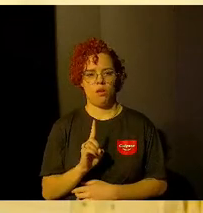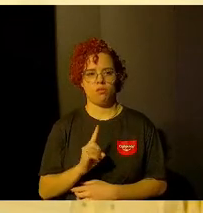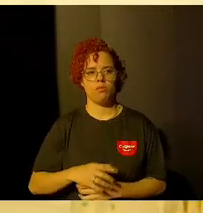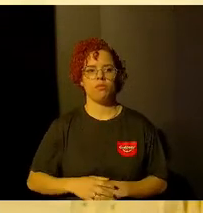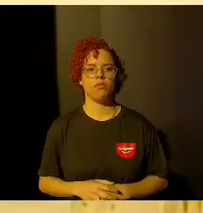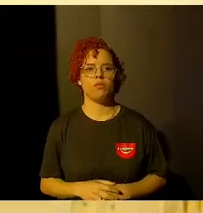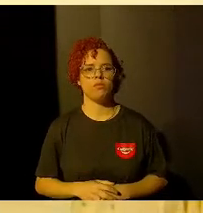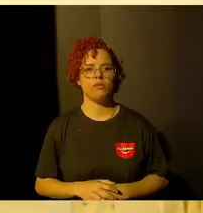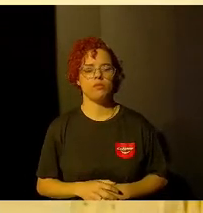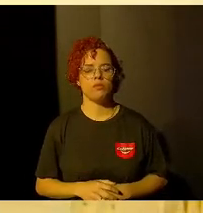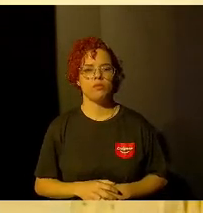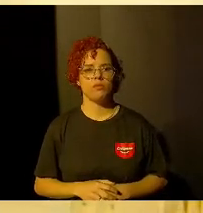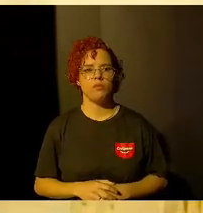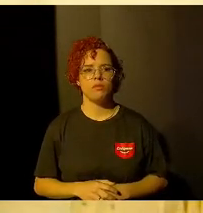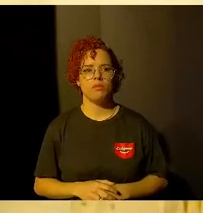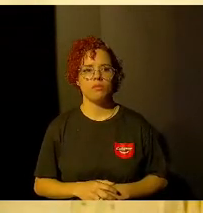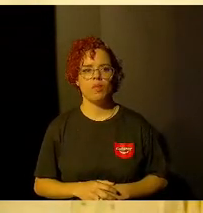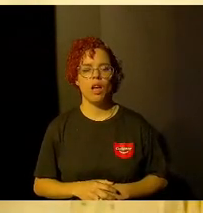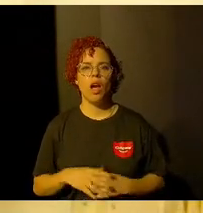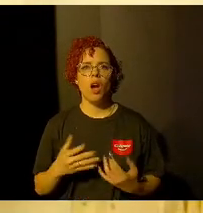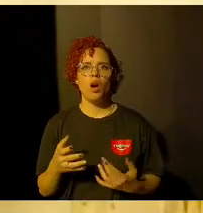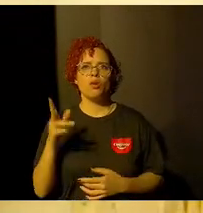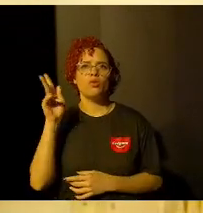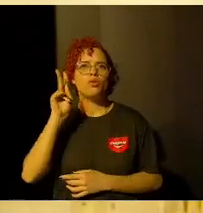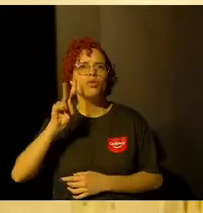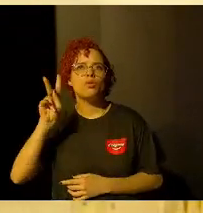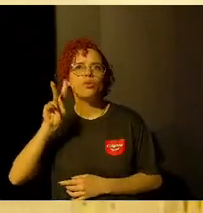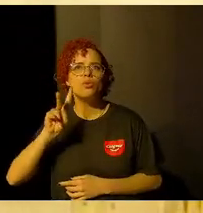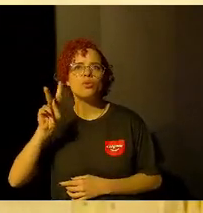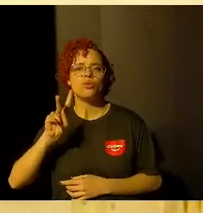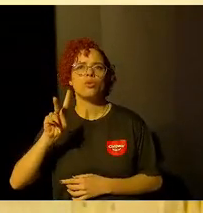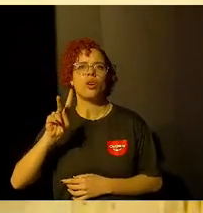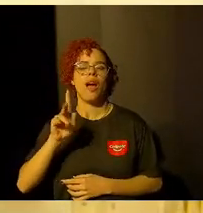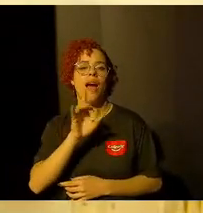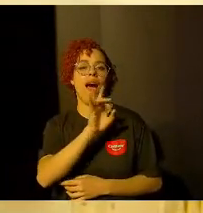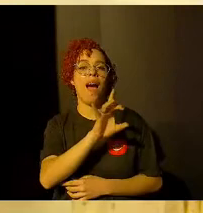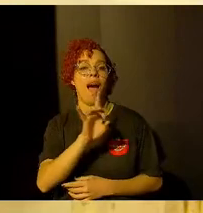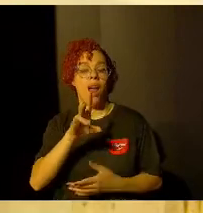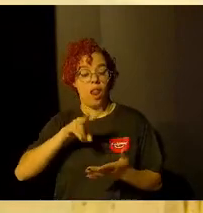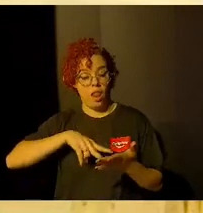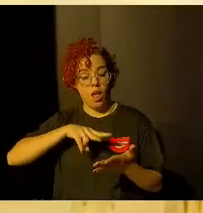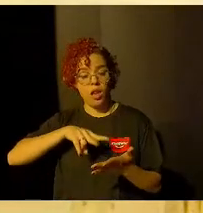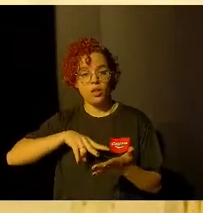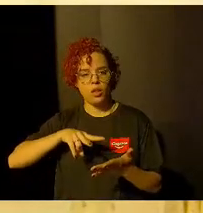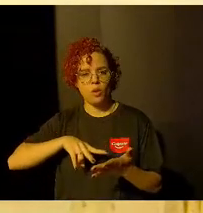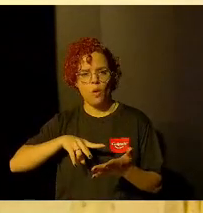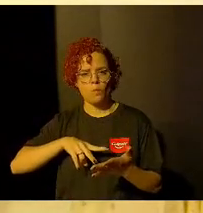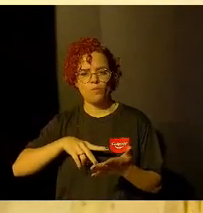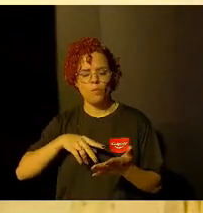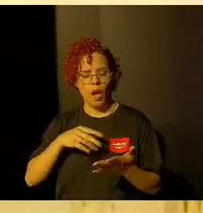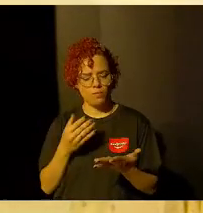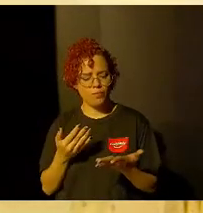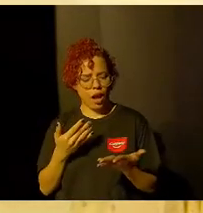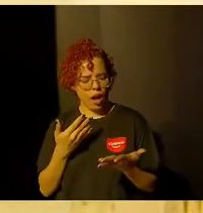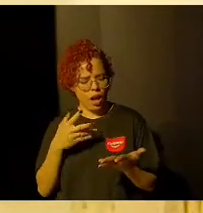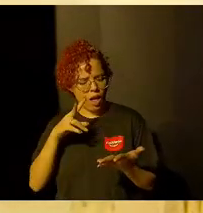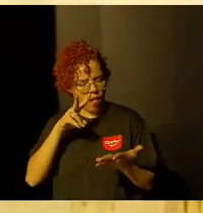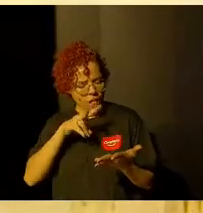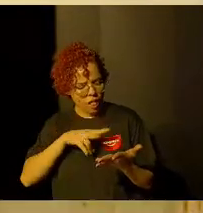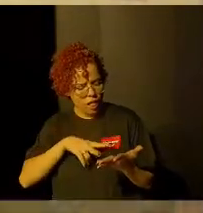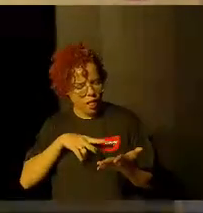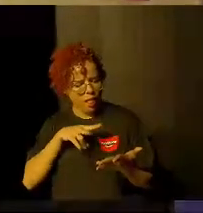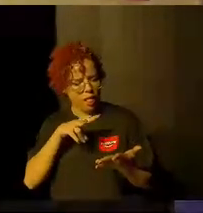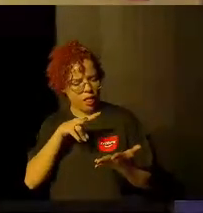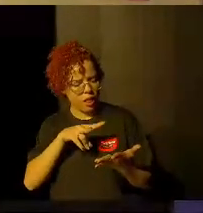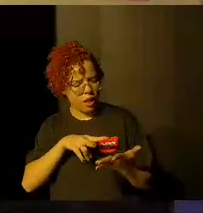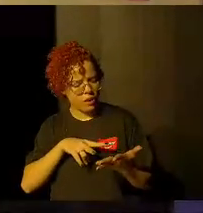acabam acabam por ser histórias coletivas portanto cada leitor também acaba por ler a história que quer